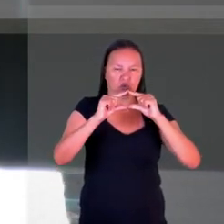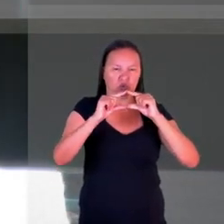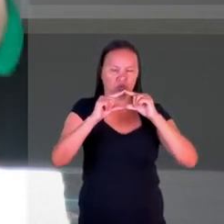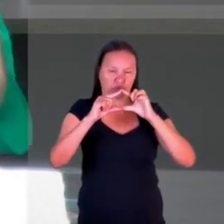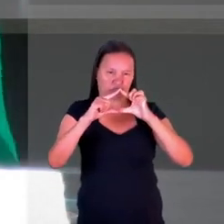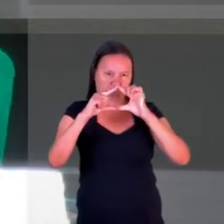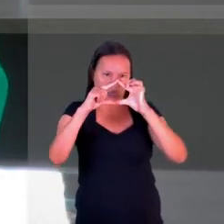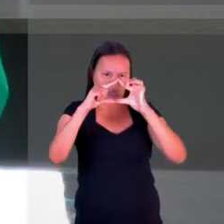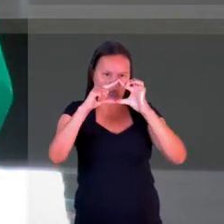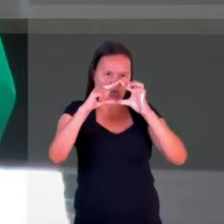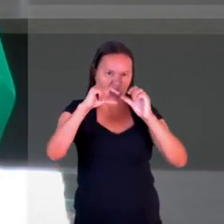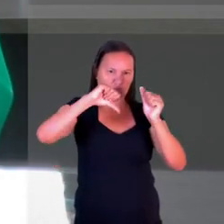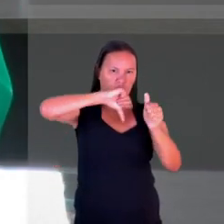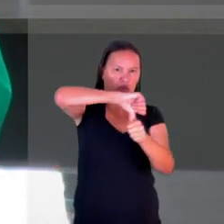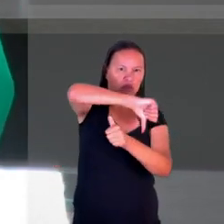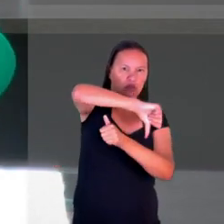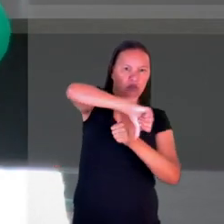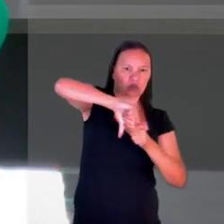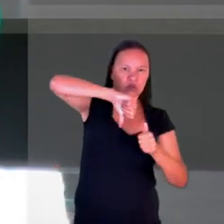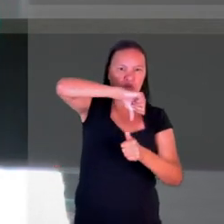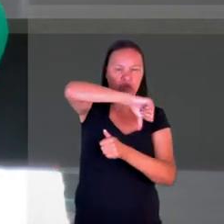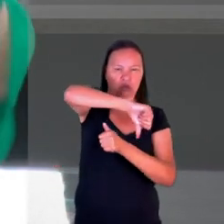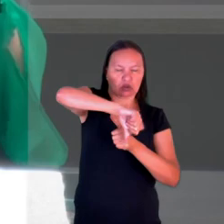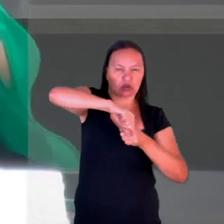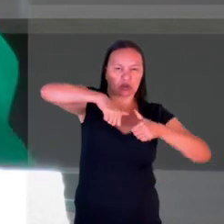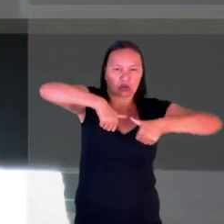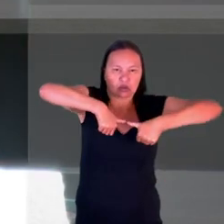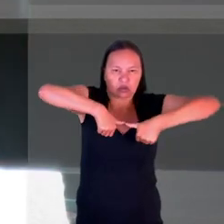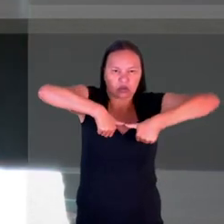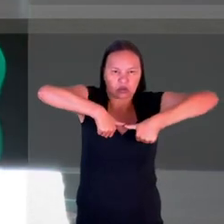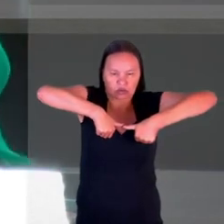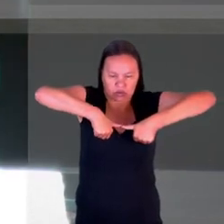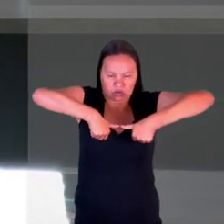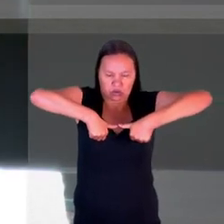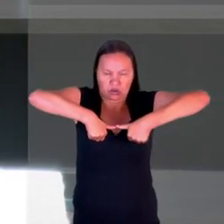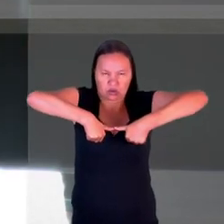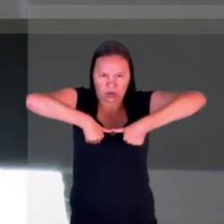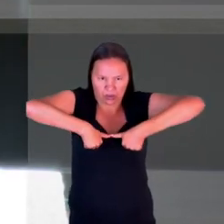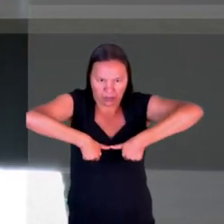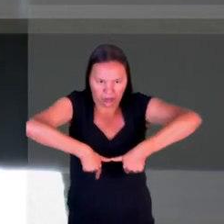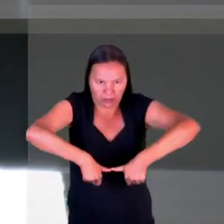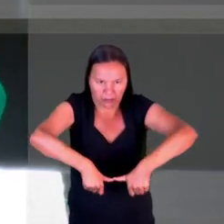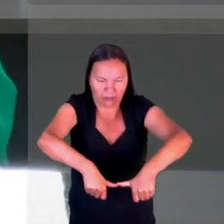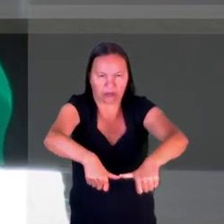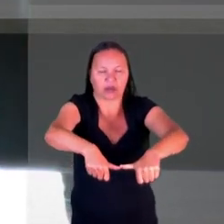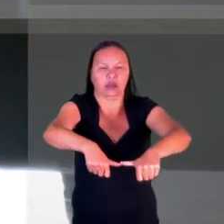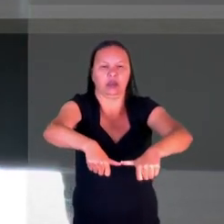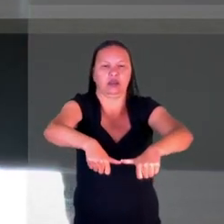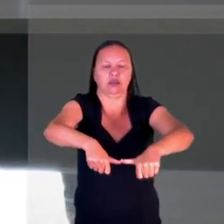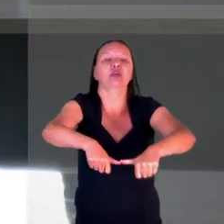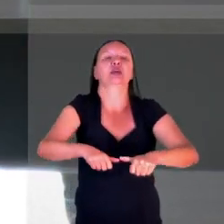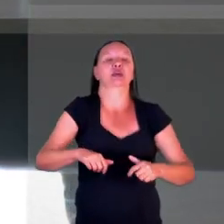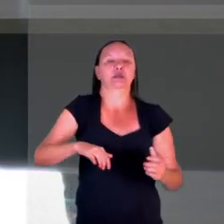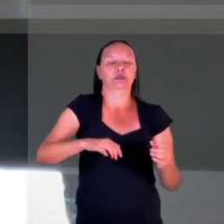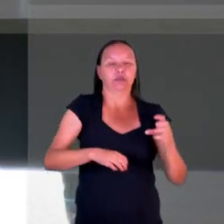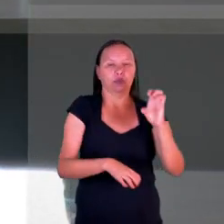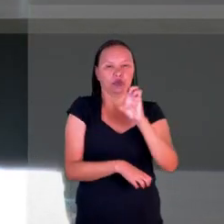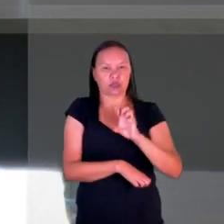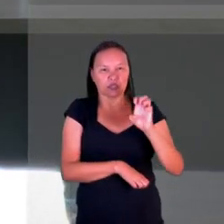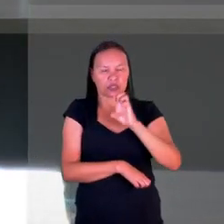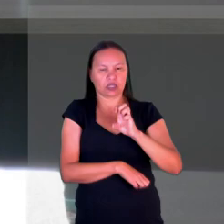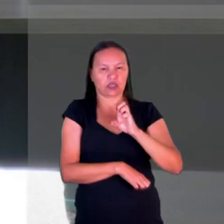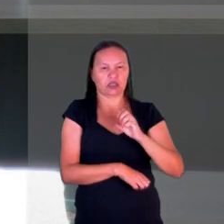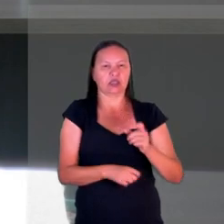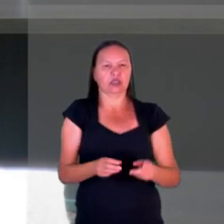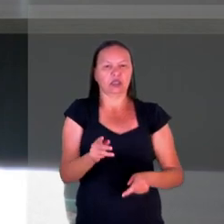inverteu hoje está aqui o mercado né e o estado e a sociedade aqui embaixo só que a preocupação do